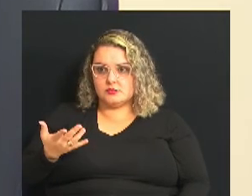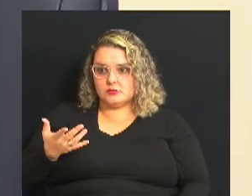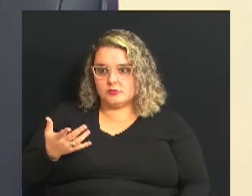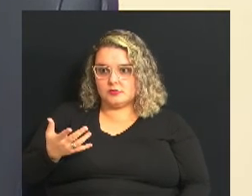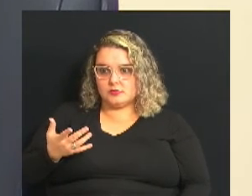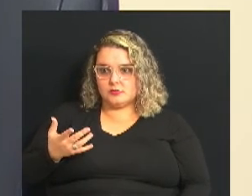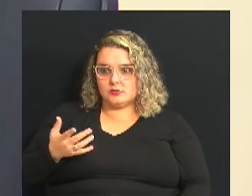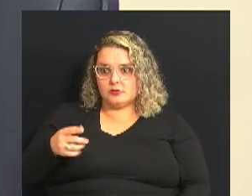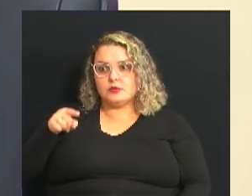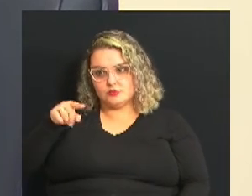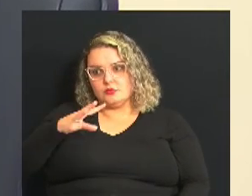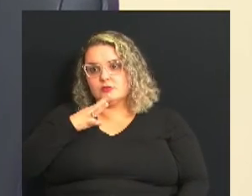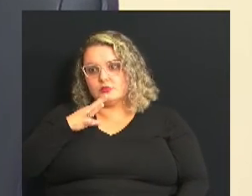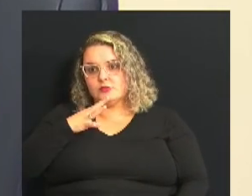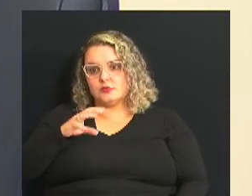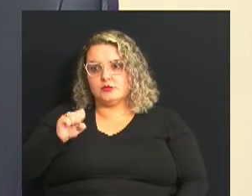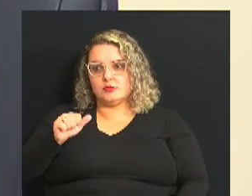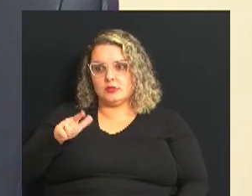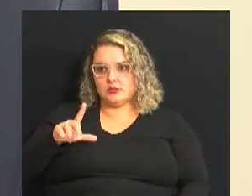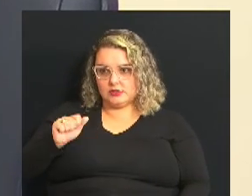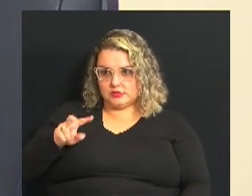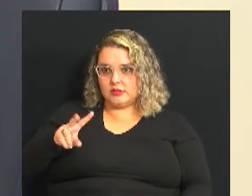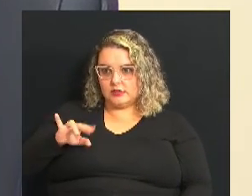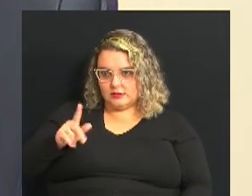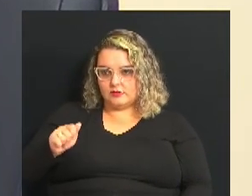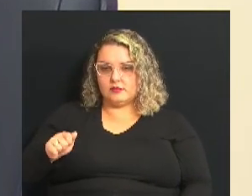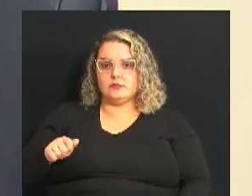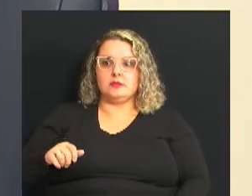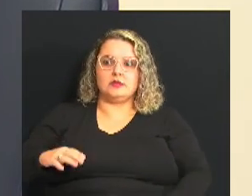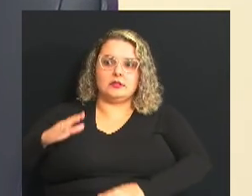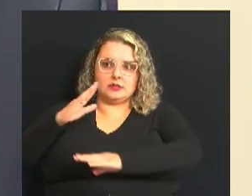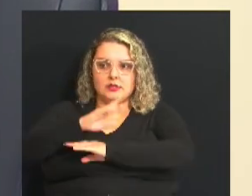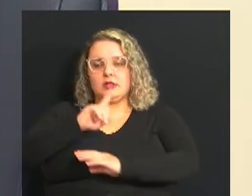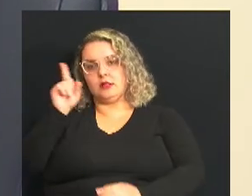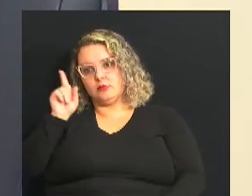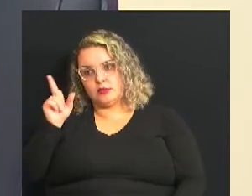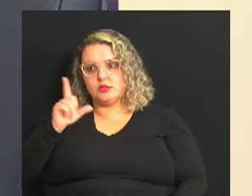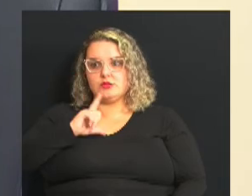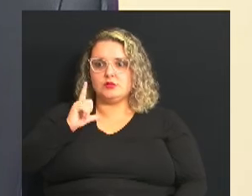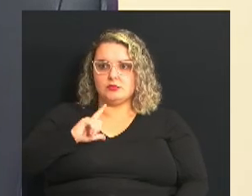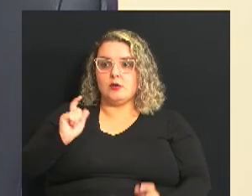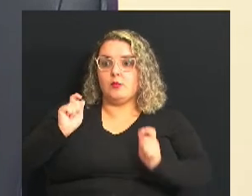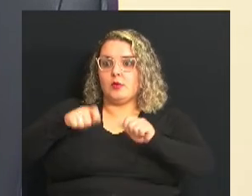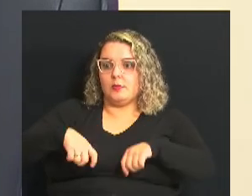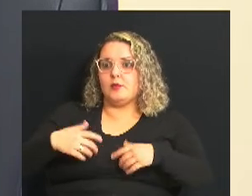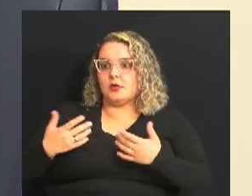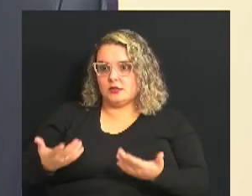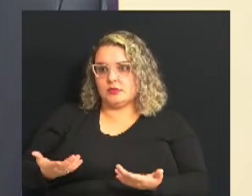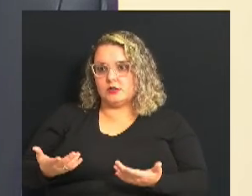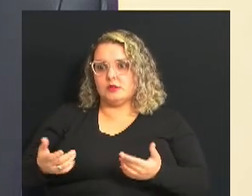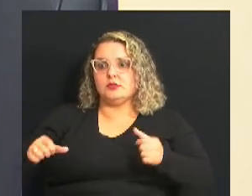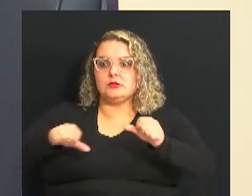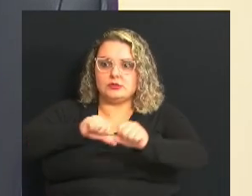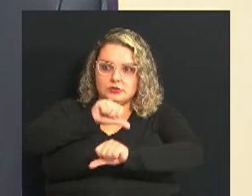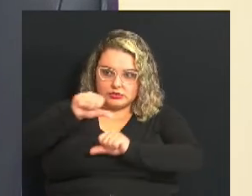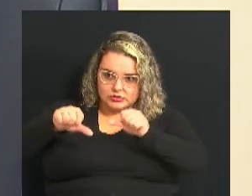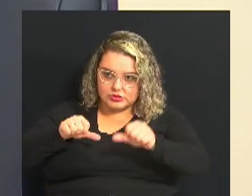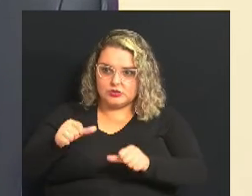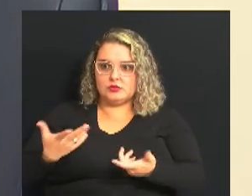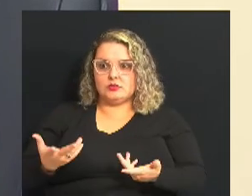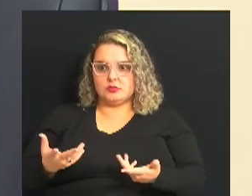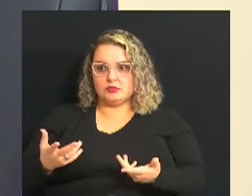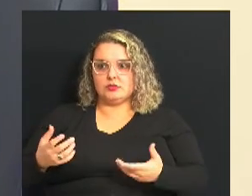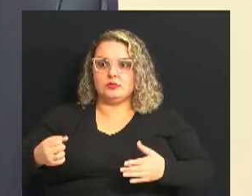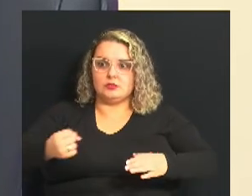muito conhecedor. A sala VIP lá da Câmara, nós tivemos uma possibilidade de transformar aquela sala VIP numa